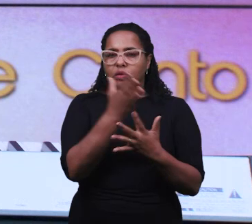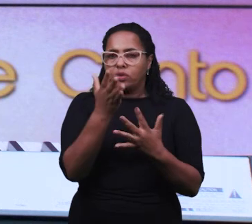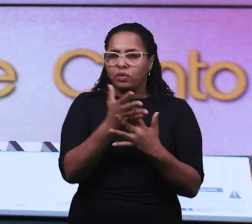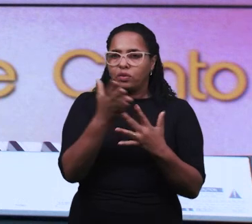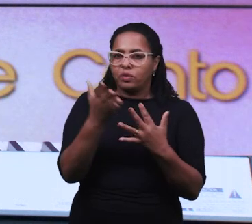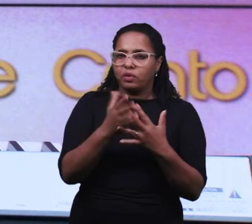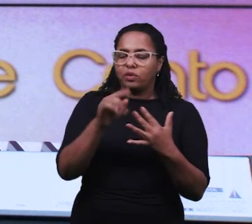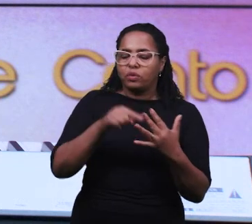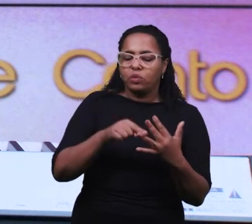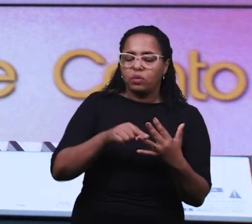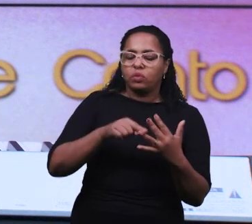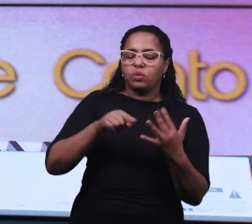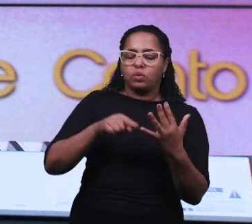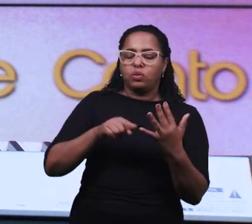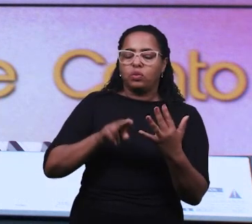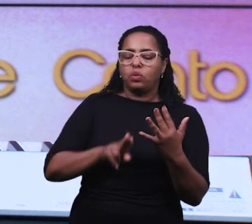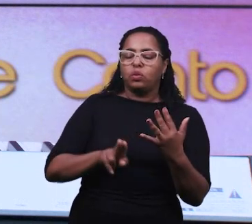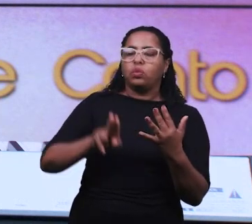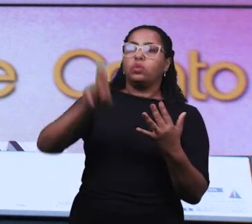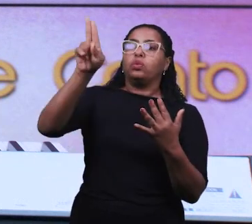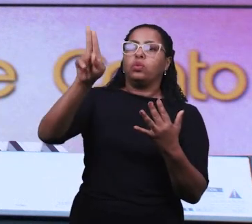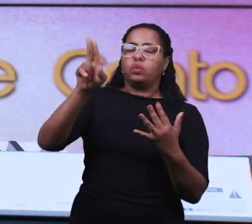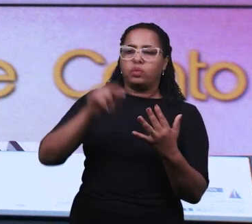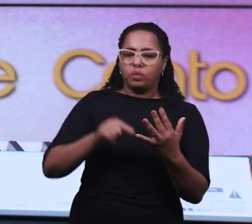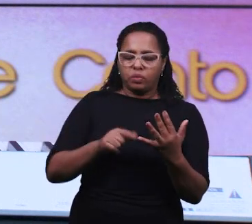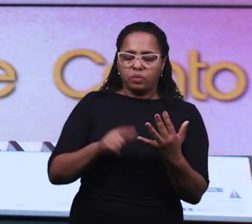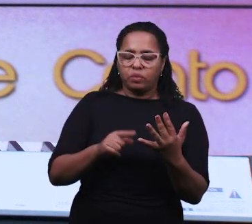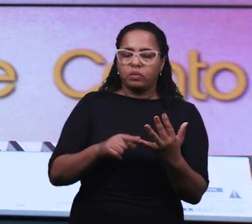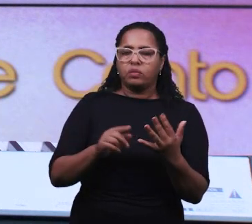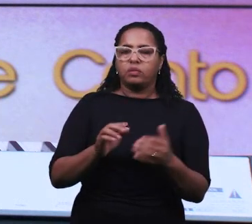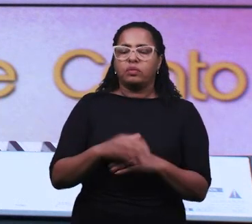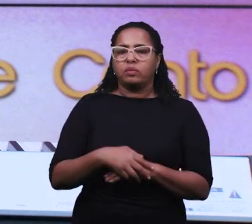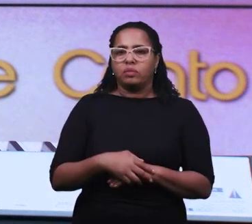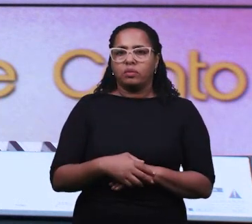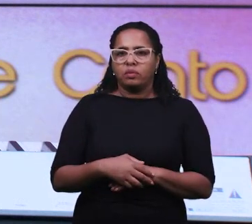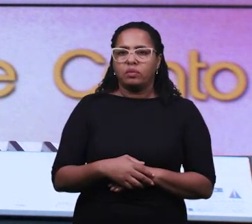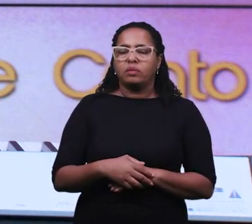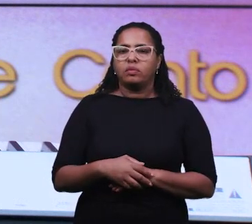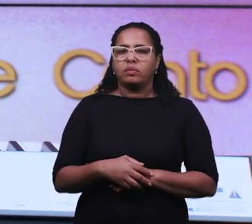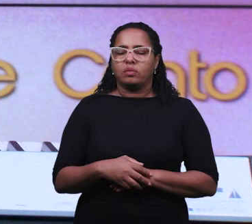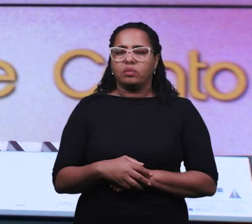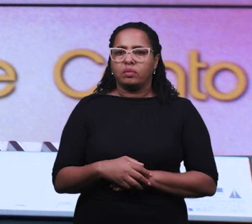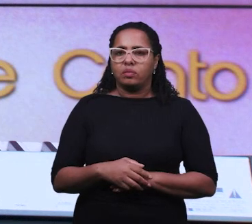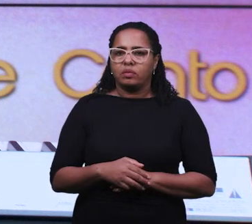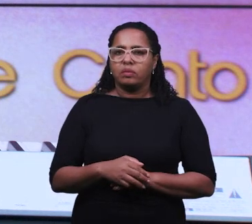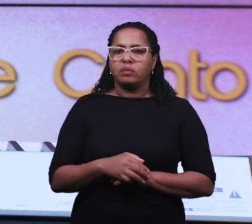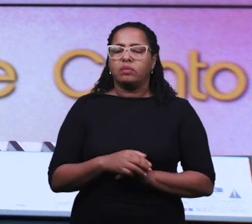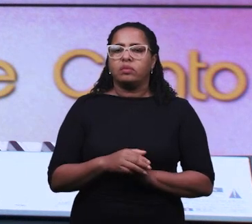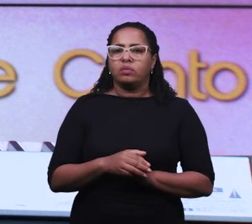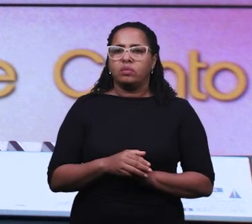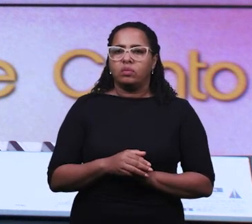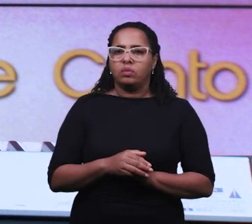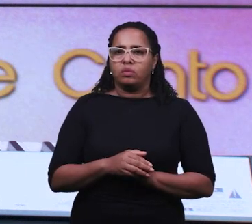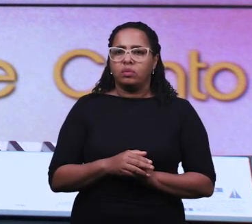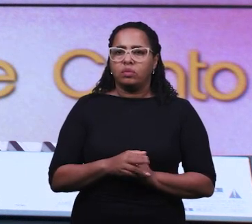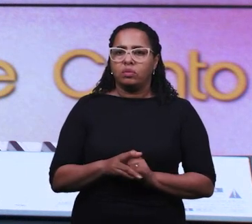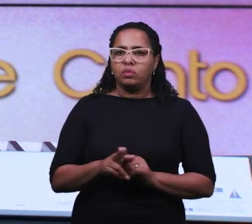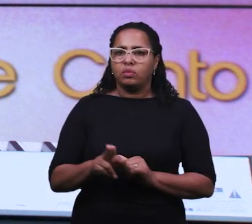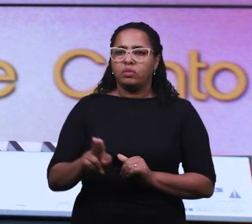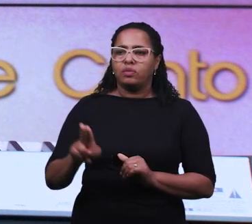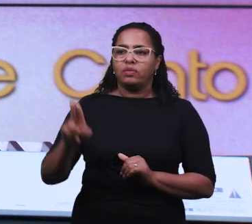um salto na vogal U. I, E, A,